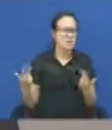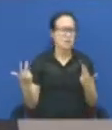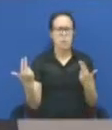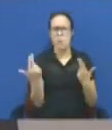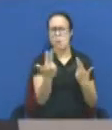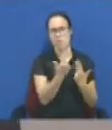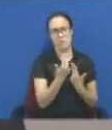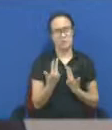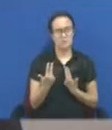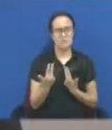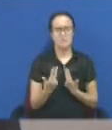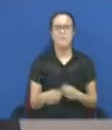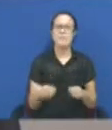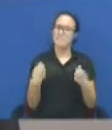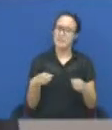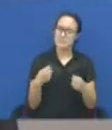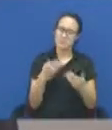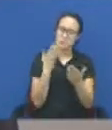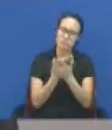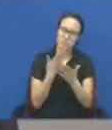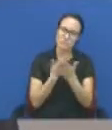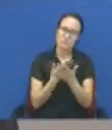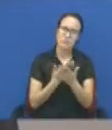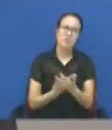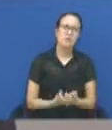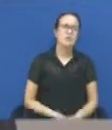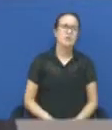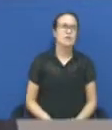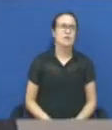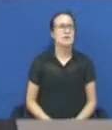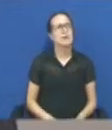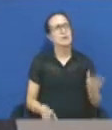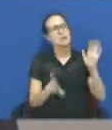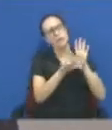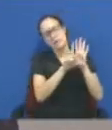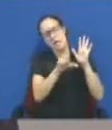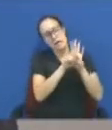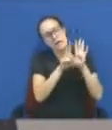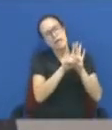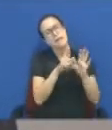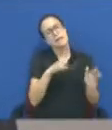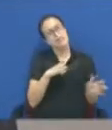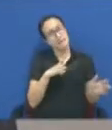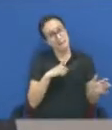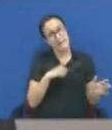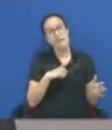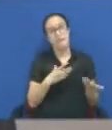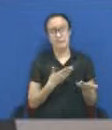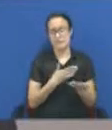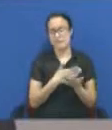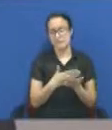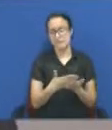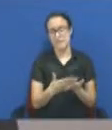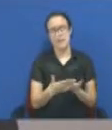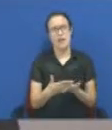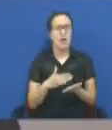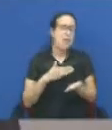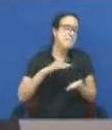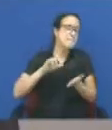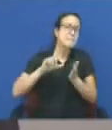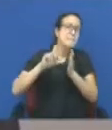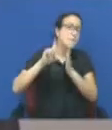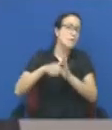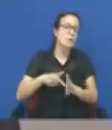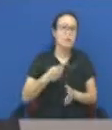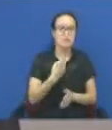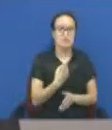tem que estudar para... E aí nós temos as leis, né? A partir de 16 anos você pode ser aprendiz, né? Você pode, mas na